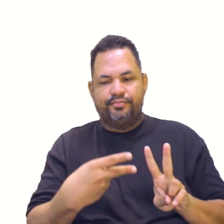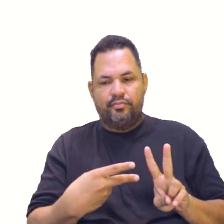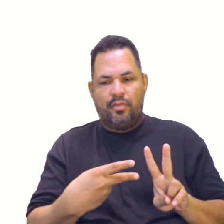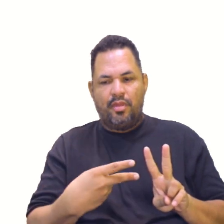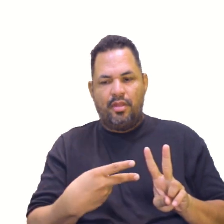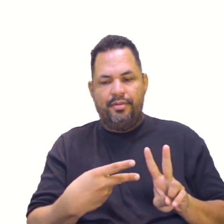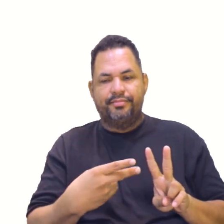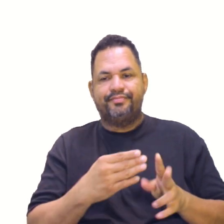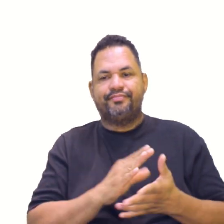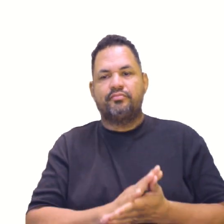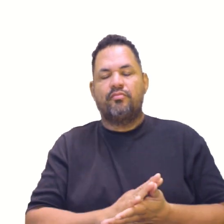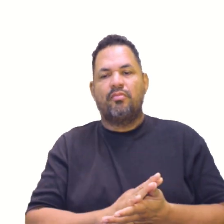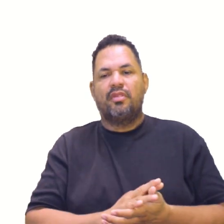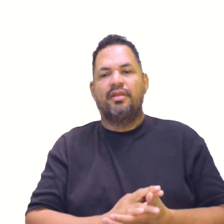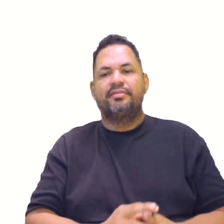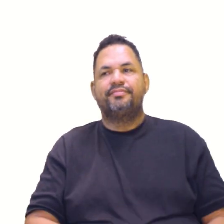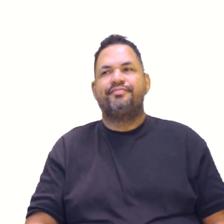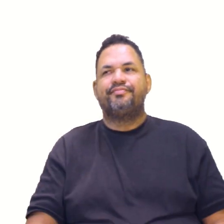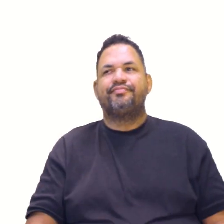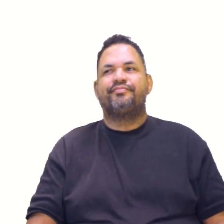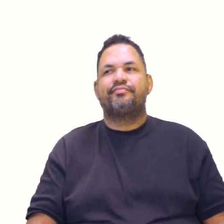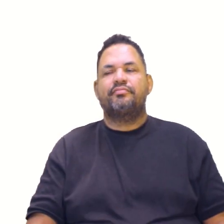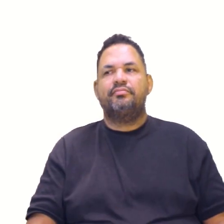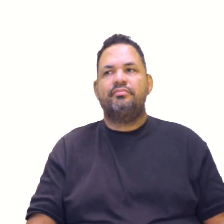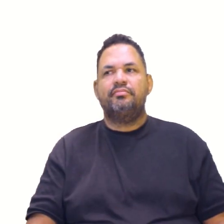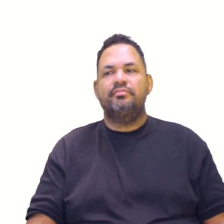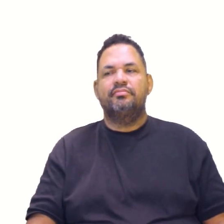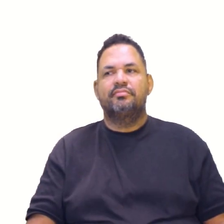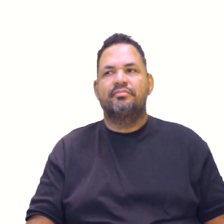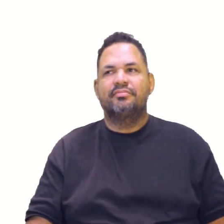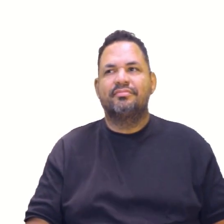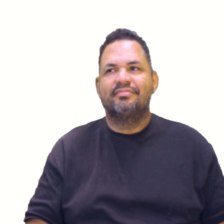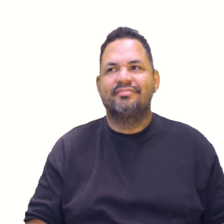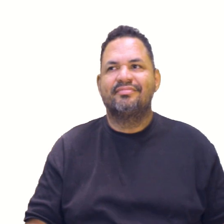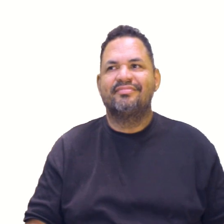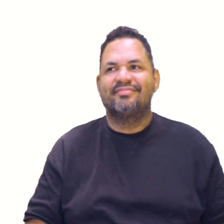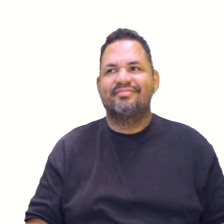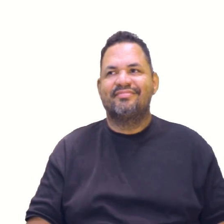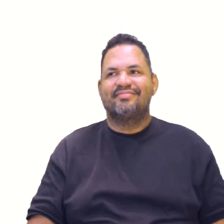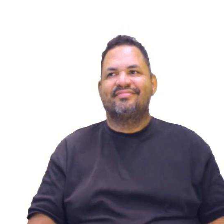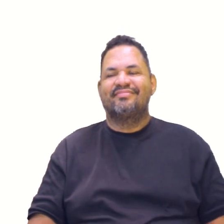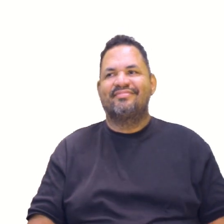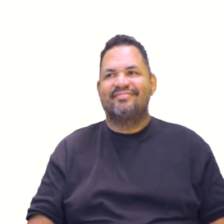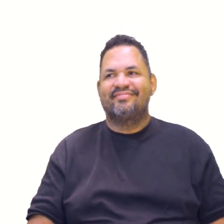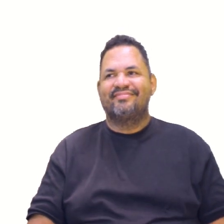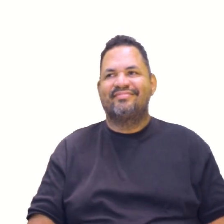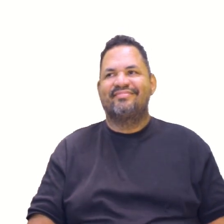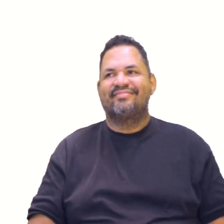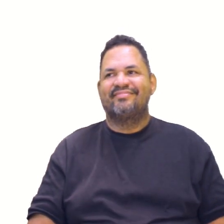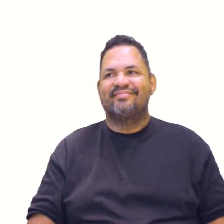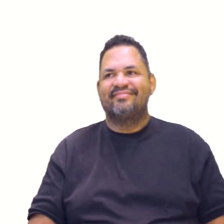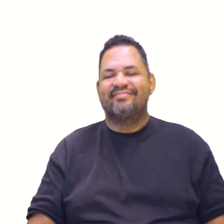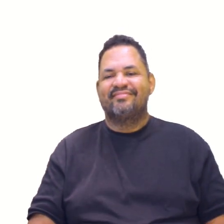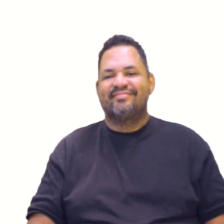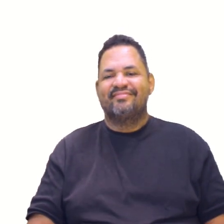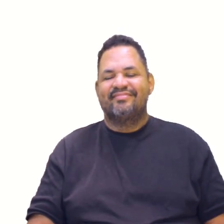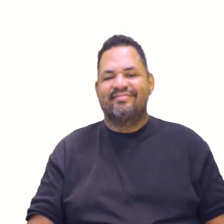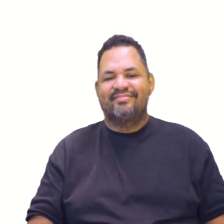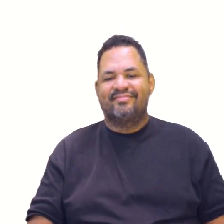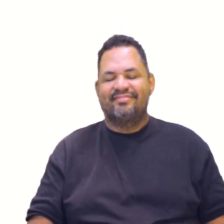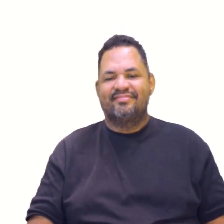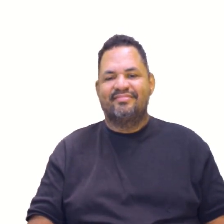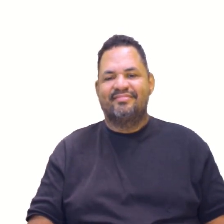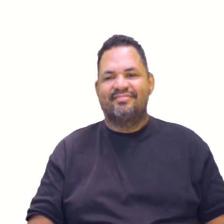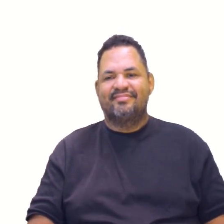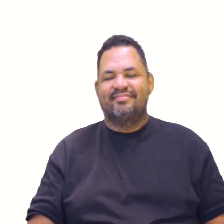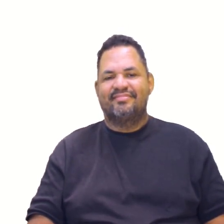lá na resposta, então? Vamos fazer direto, né? Sabe o que eu acabei de ver aqui? Raiz de 2. Volta na raiz de 2 que é 1,4, né? 1,4. Eu já ia dizer,